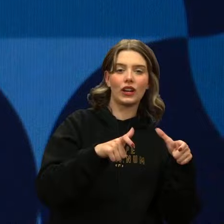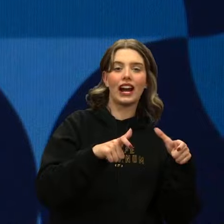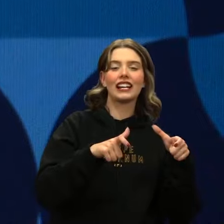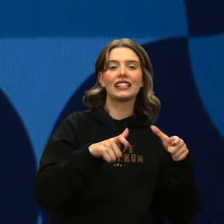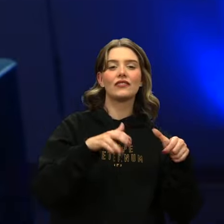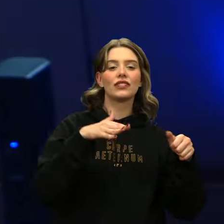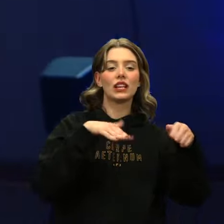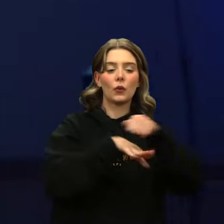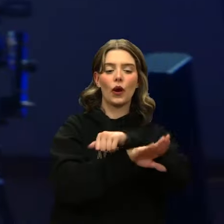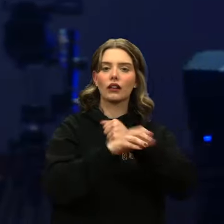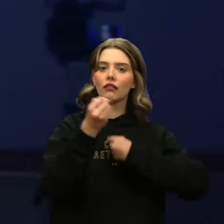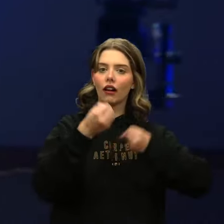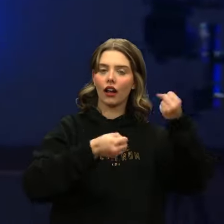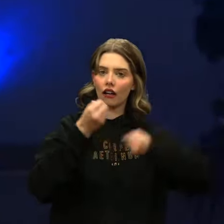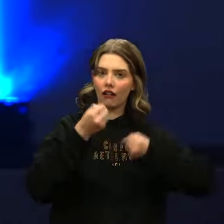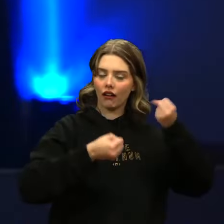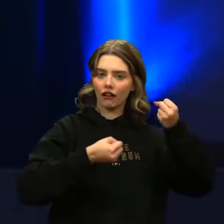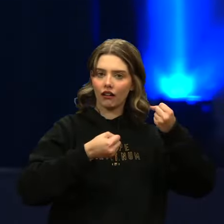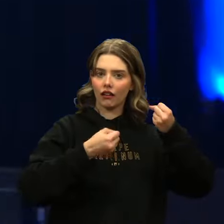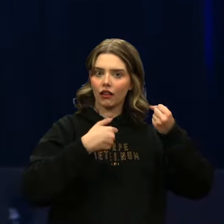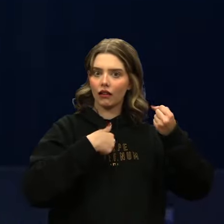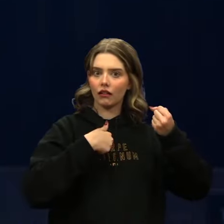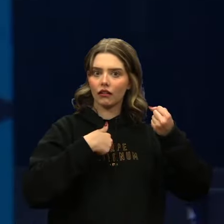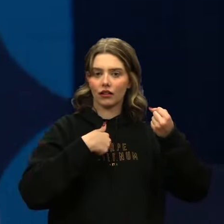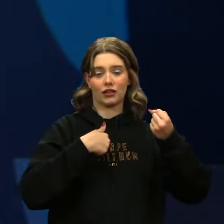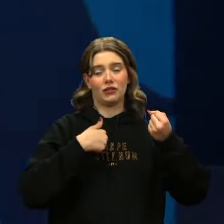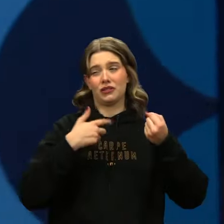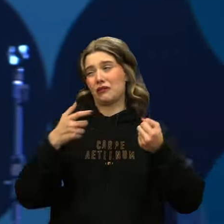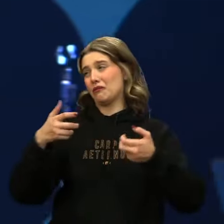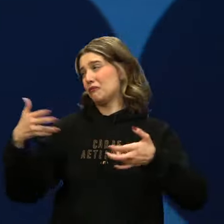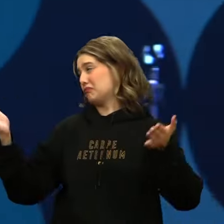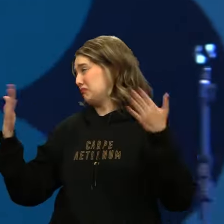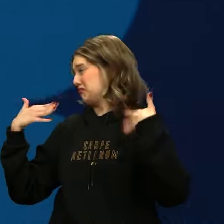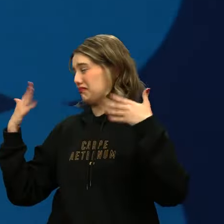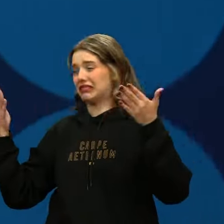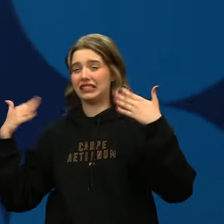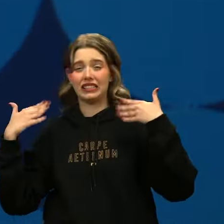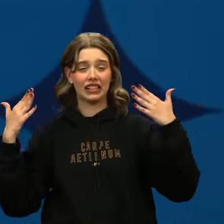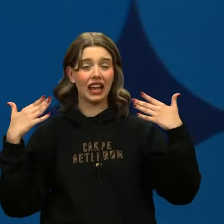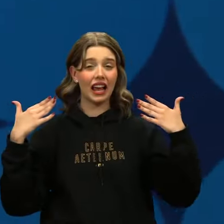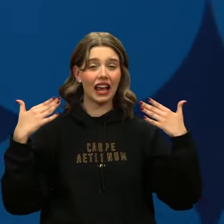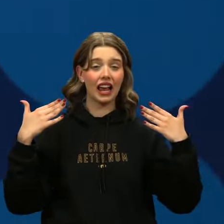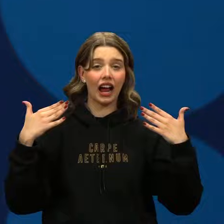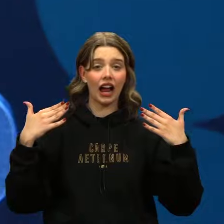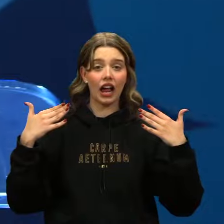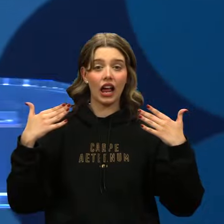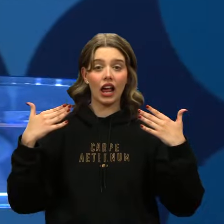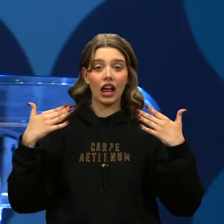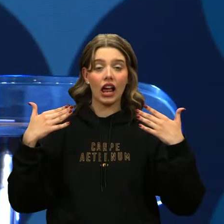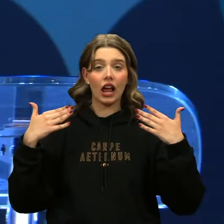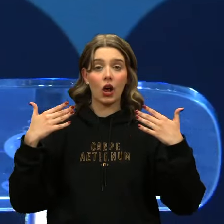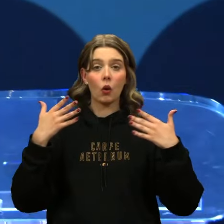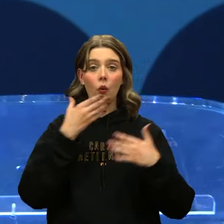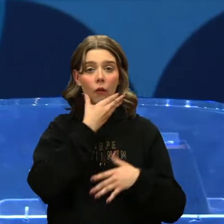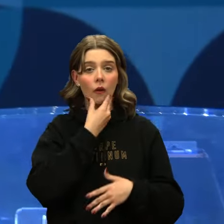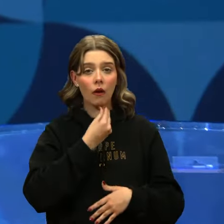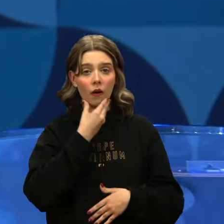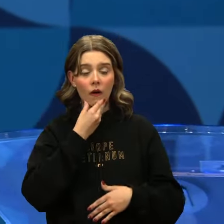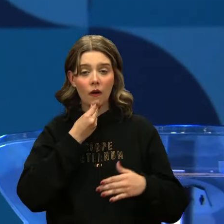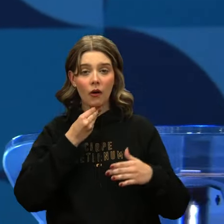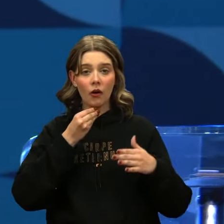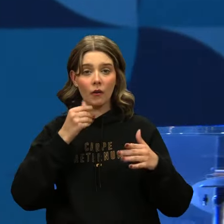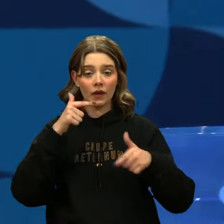45 graus, que eu ficava lá fora com um ventilador, né? E um caminhoneiro com